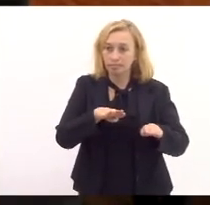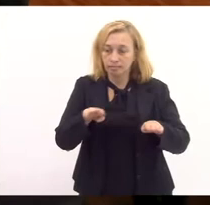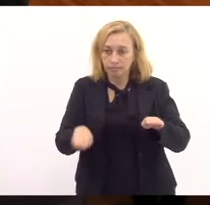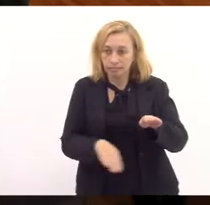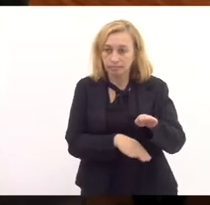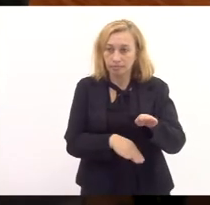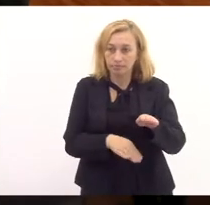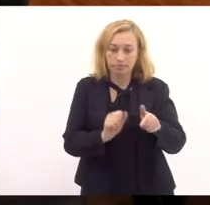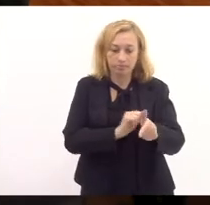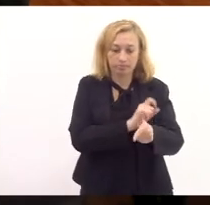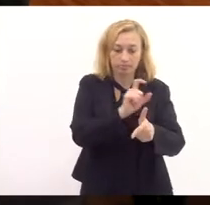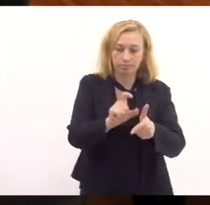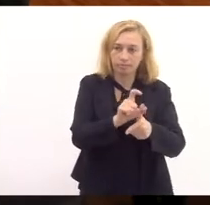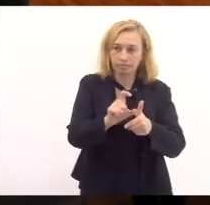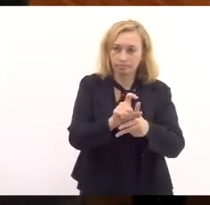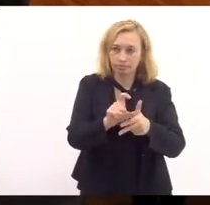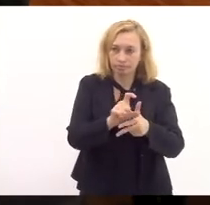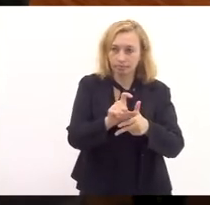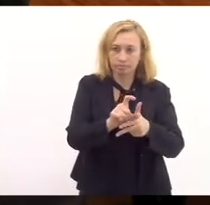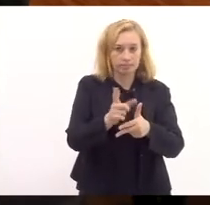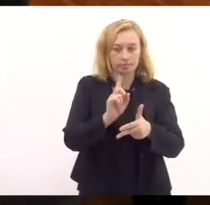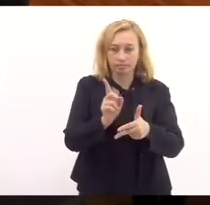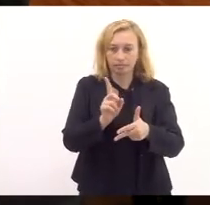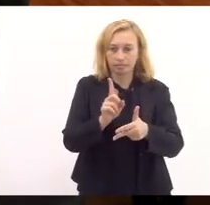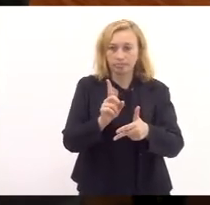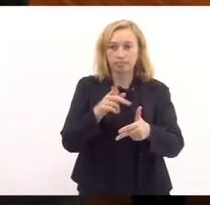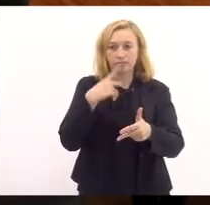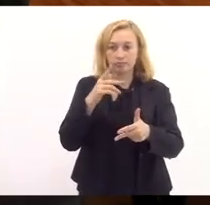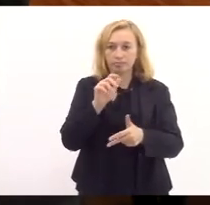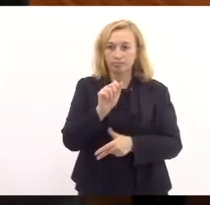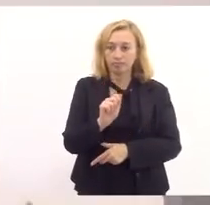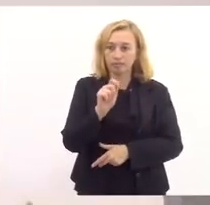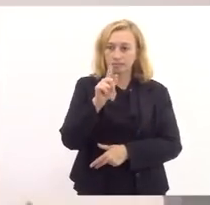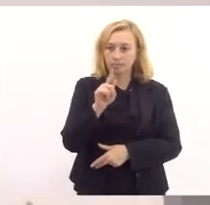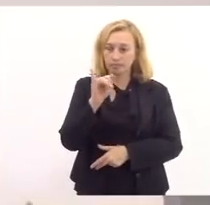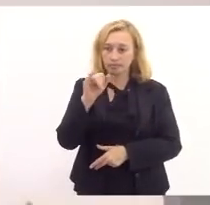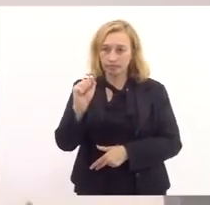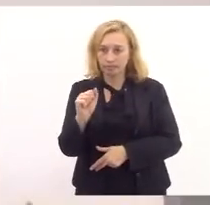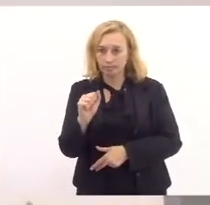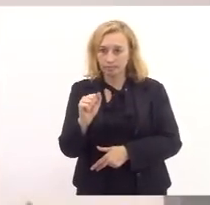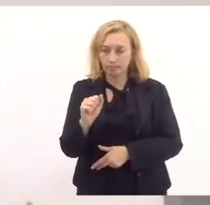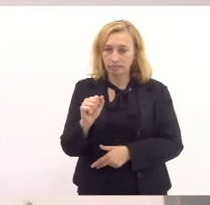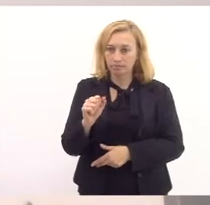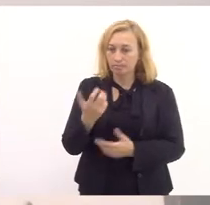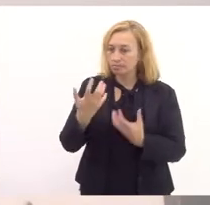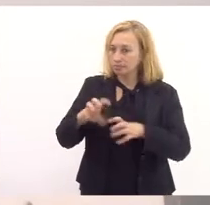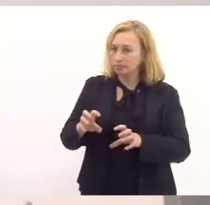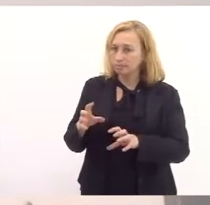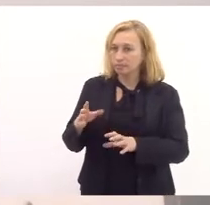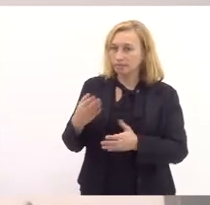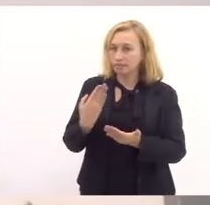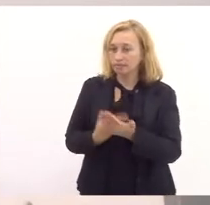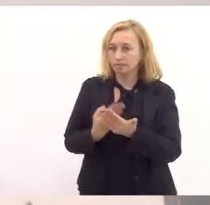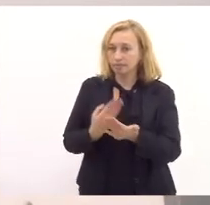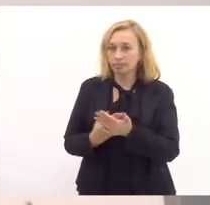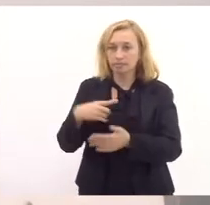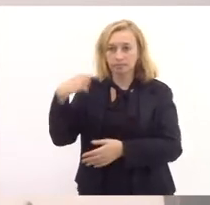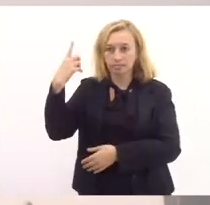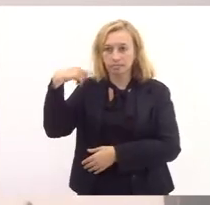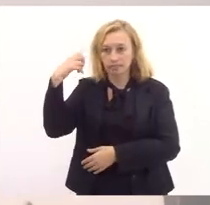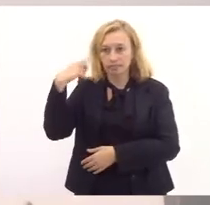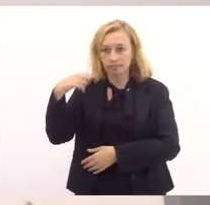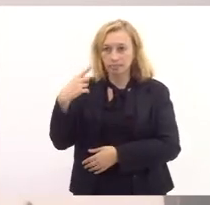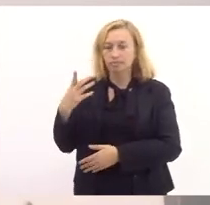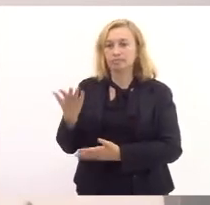digo a agência, sem querer da aula, porque os advogados aqui ficam irritados, porque eu estou indo para a área do